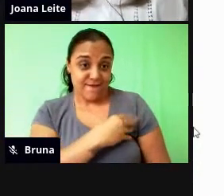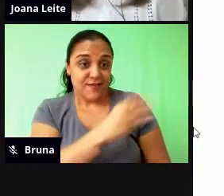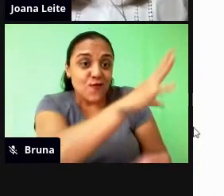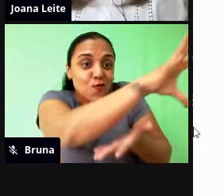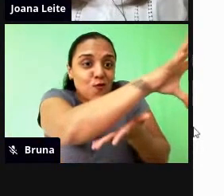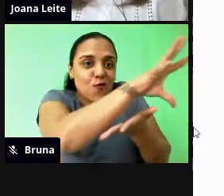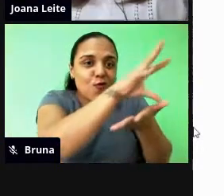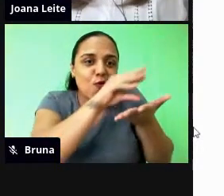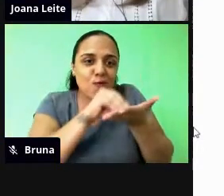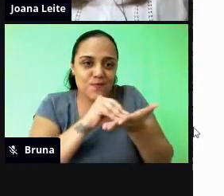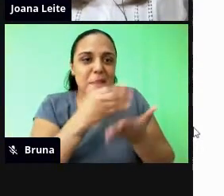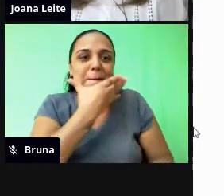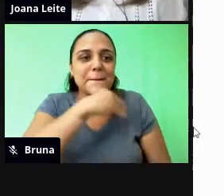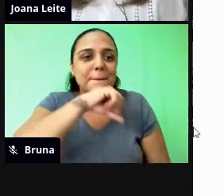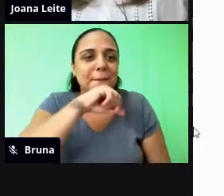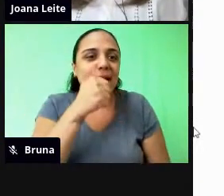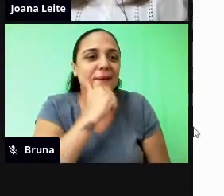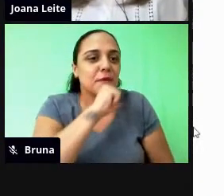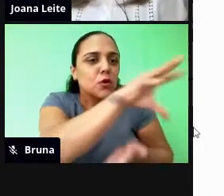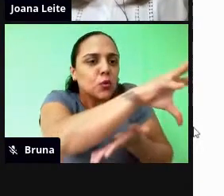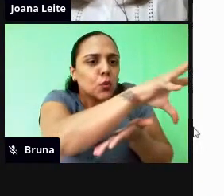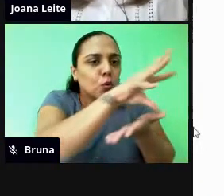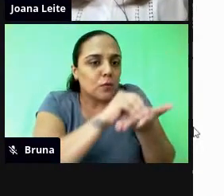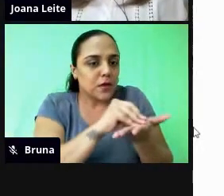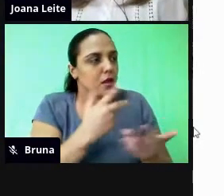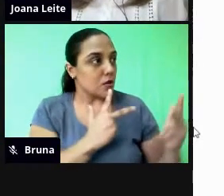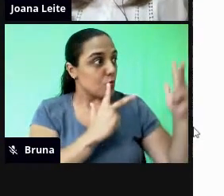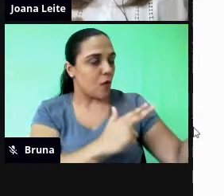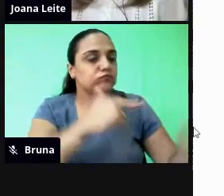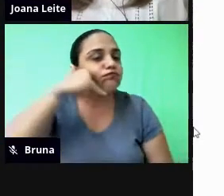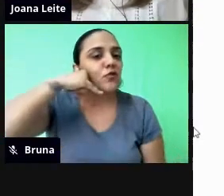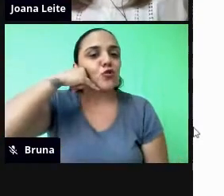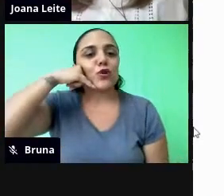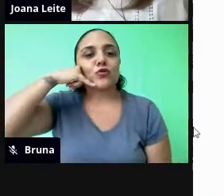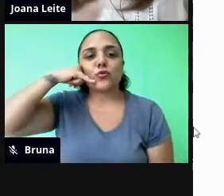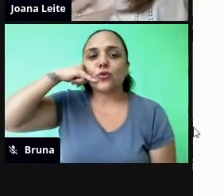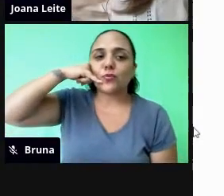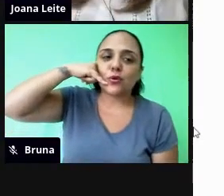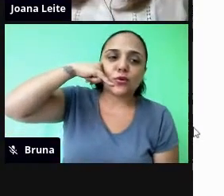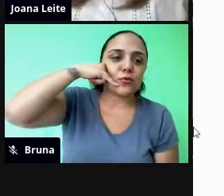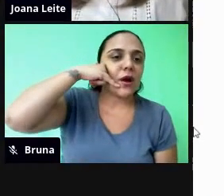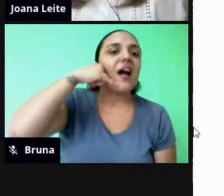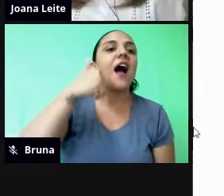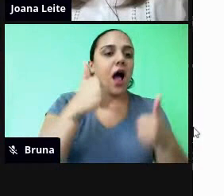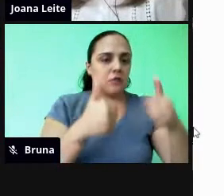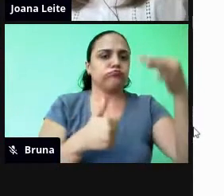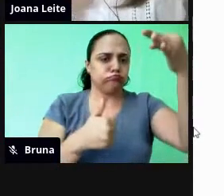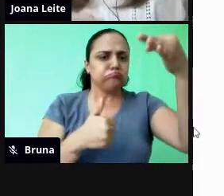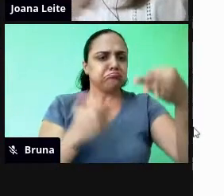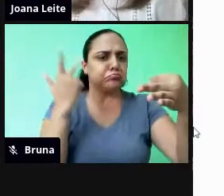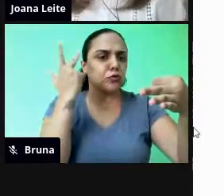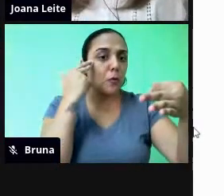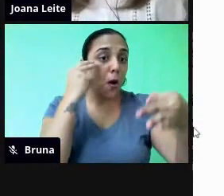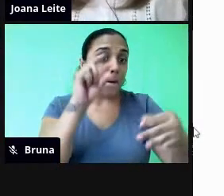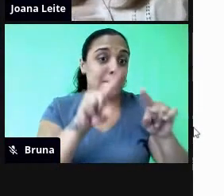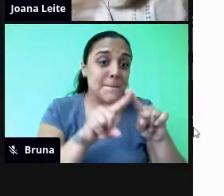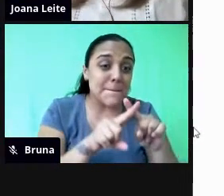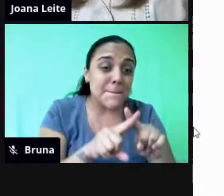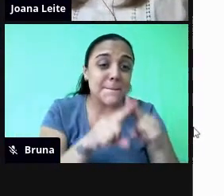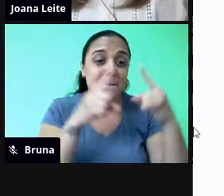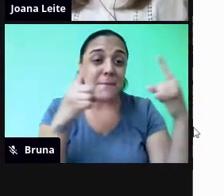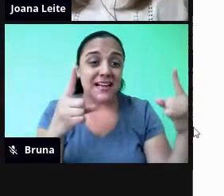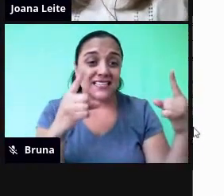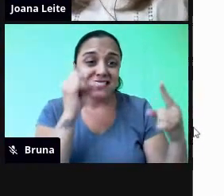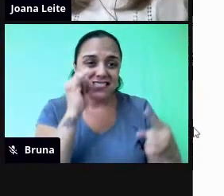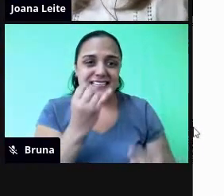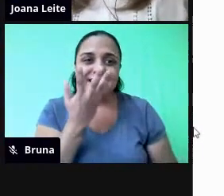ela está imitando, né? Ela está vendo, ela está copiando o meu comportamento. Então, significa que ela está tendo essa compreensão do mundo. A imitação é muito importante,